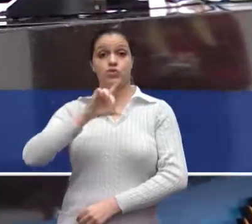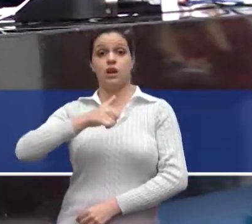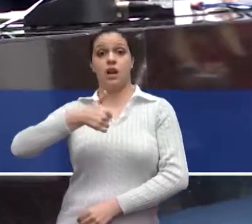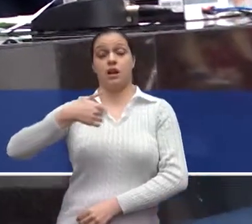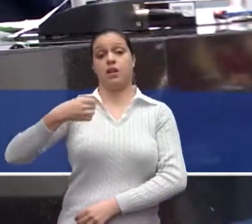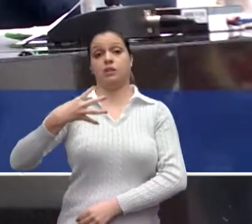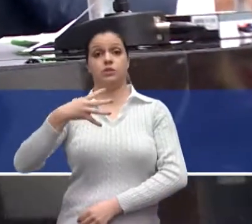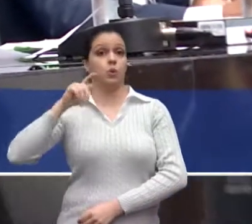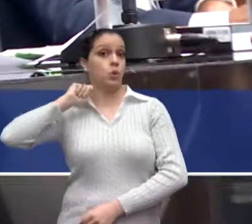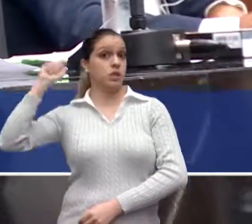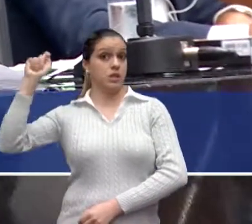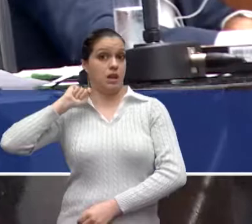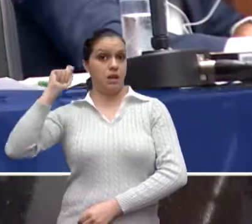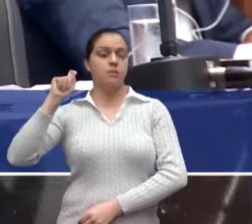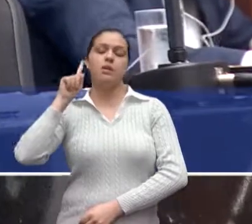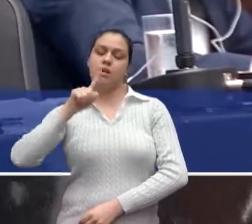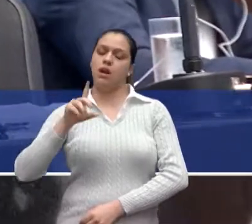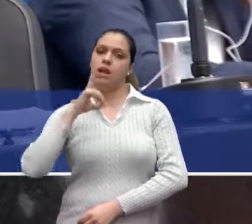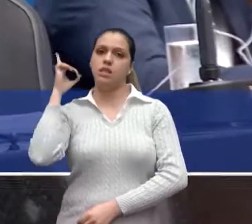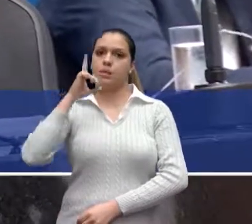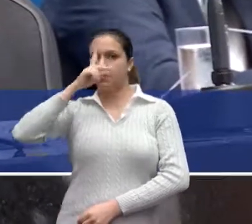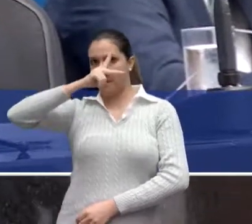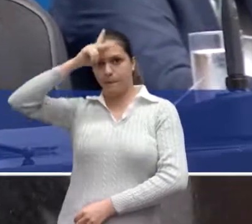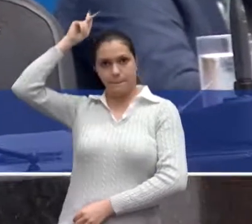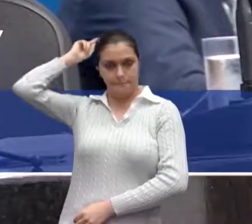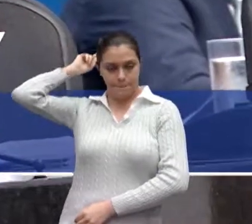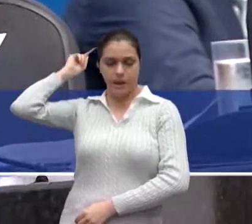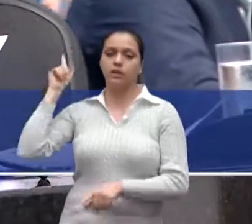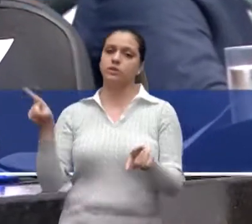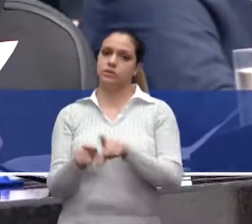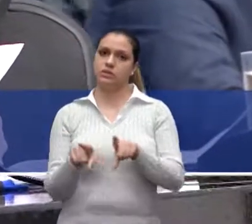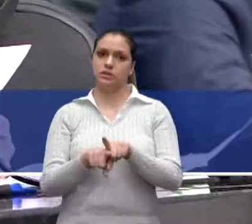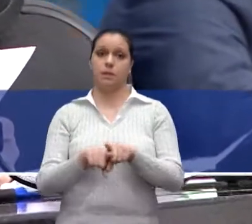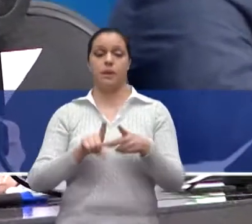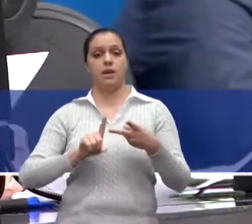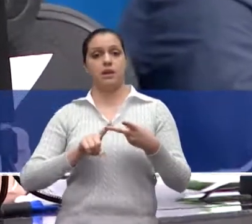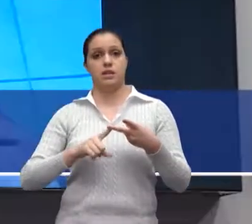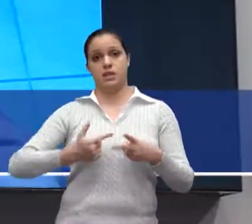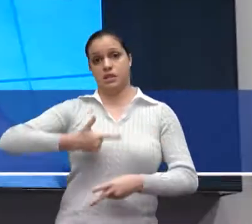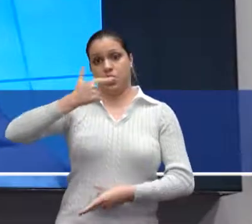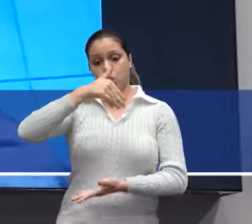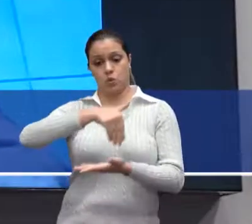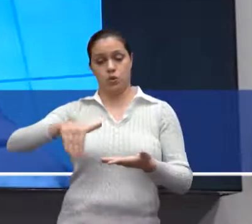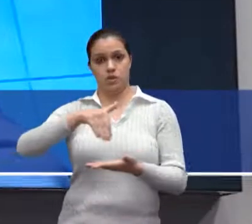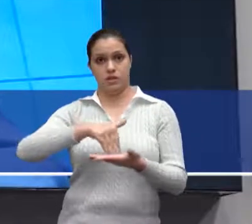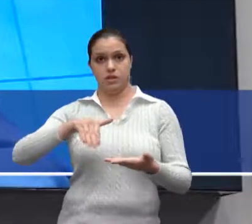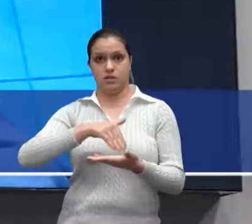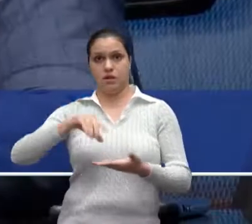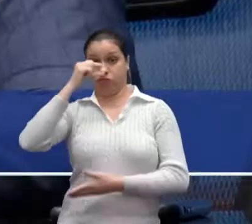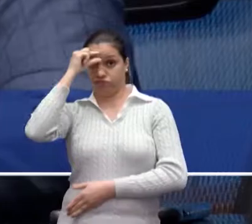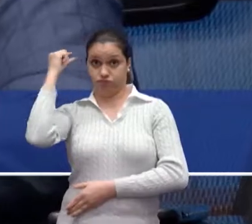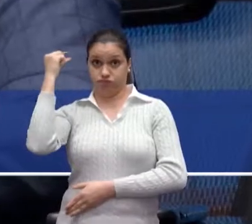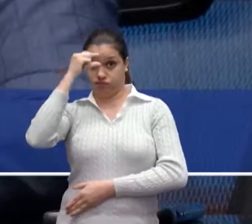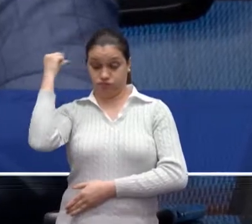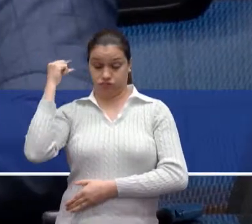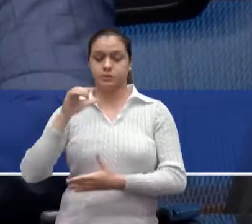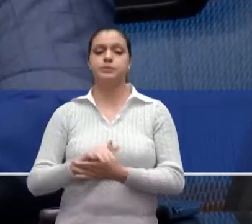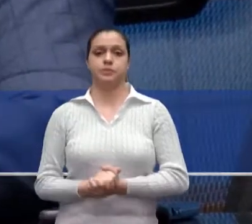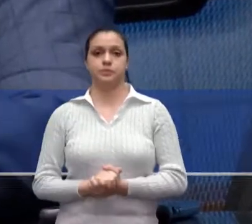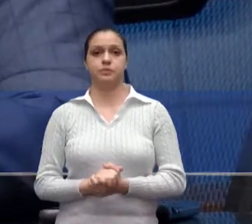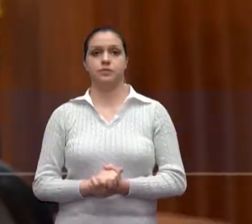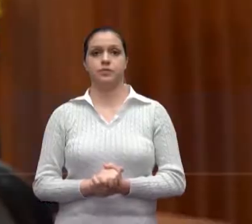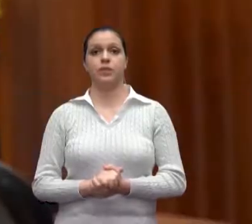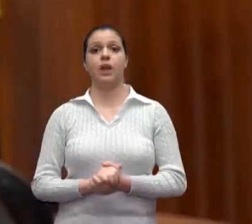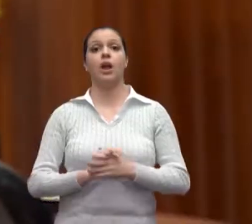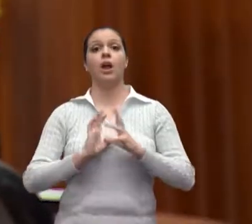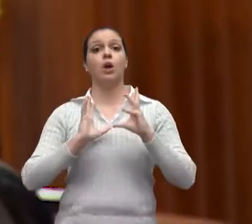foi conduzida pelo presidente da Casa, deputado Paulo Correia, do PSDB, e pelo segundo secretário, Herculano Borges, do